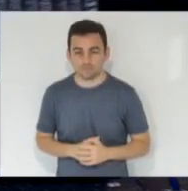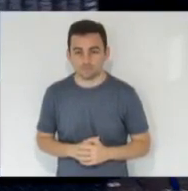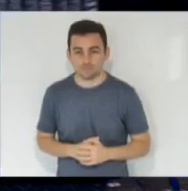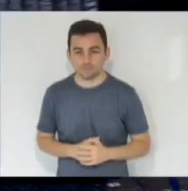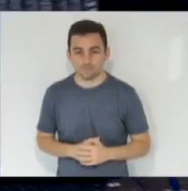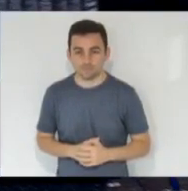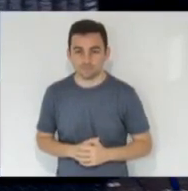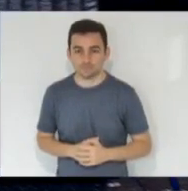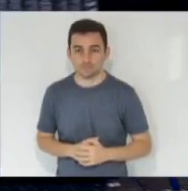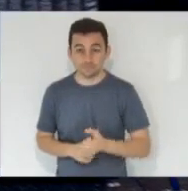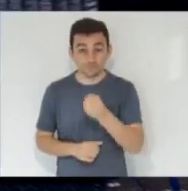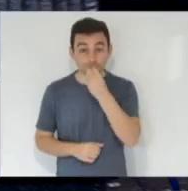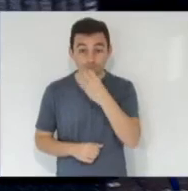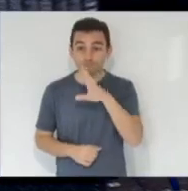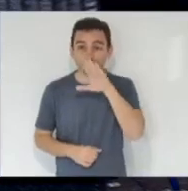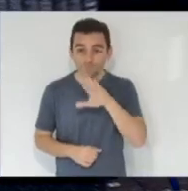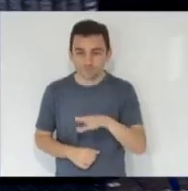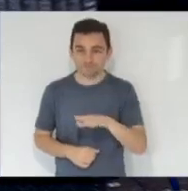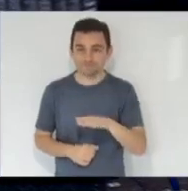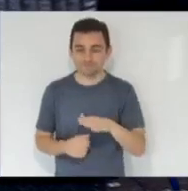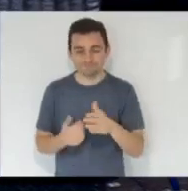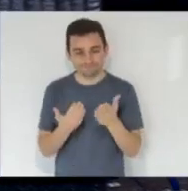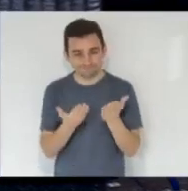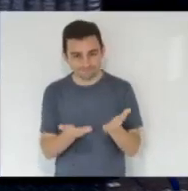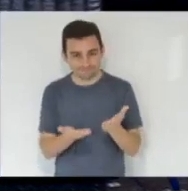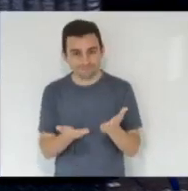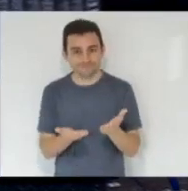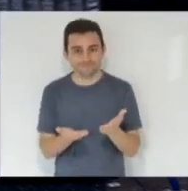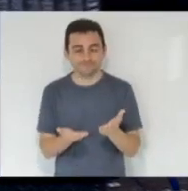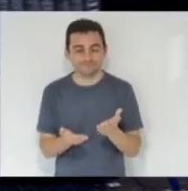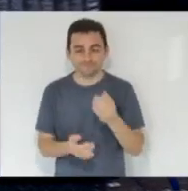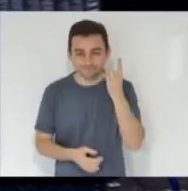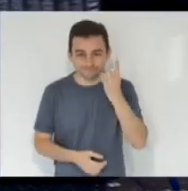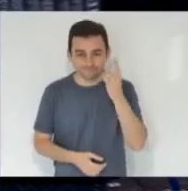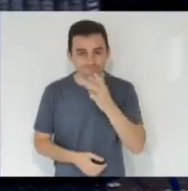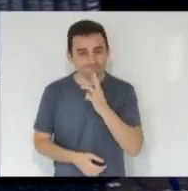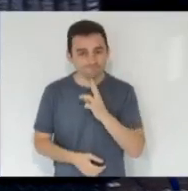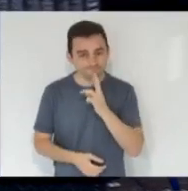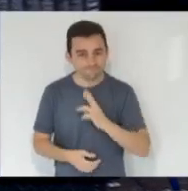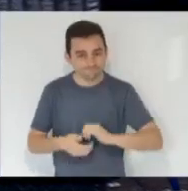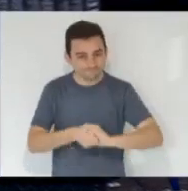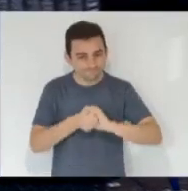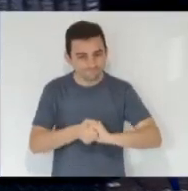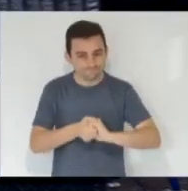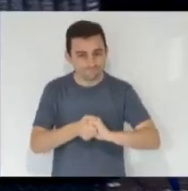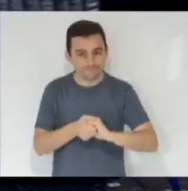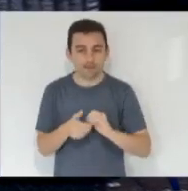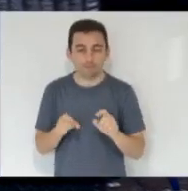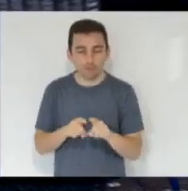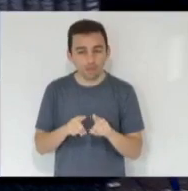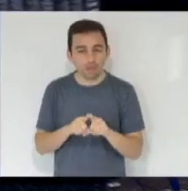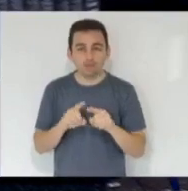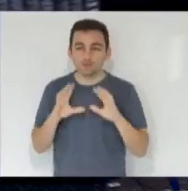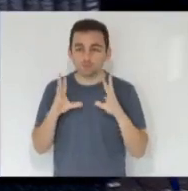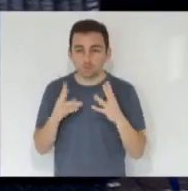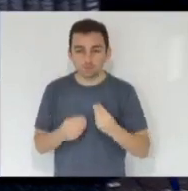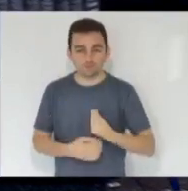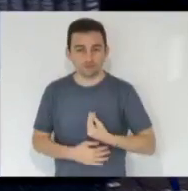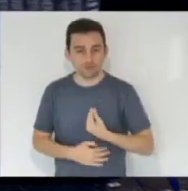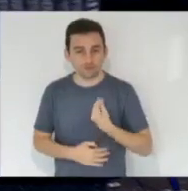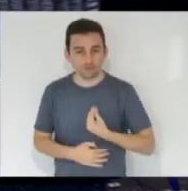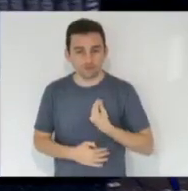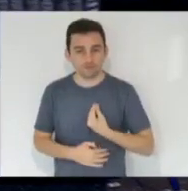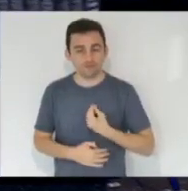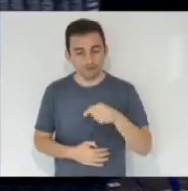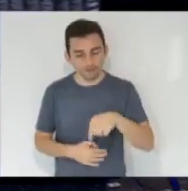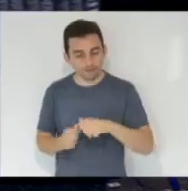Boa tarde, deputado Rodrigo Minotto. Cumprimentando Vossa Excelência, cumprimento a todos os presentes nesta